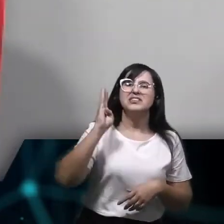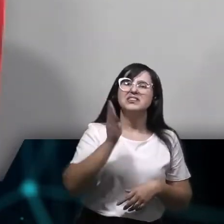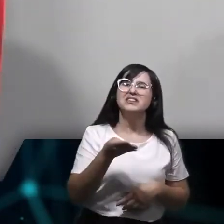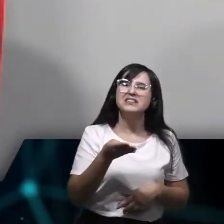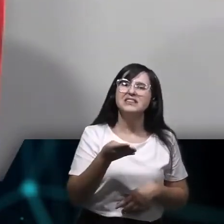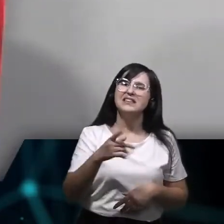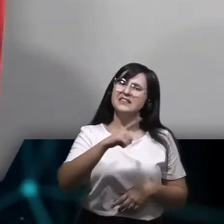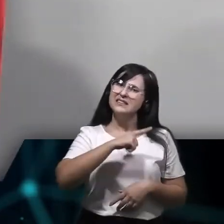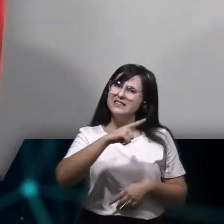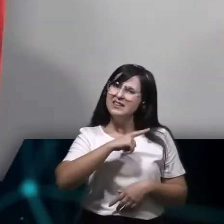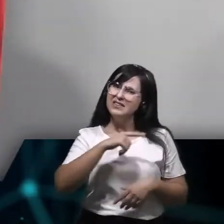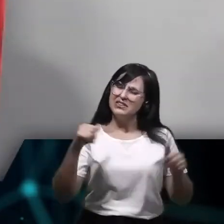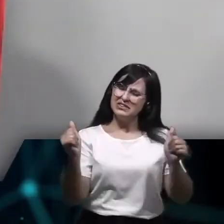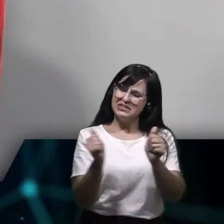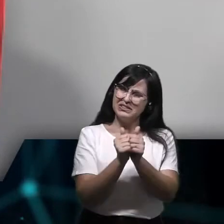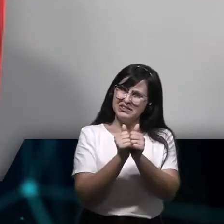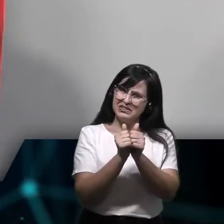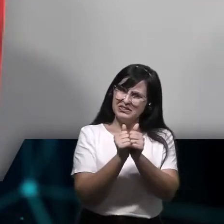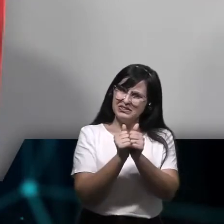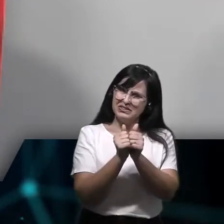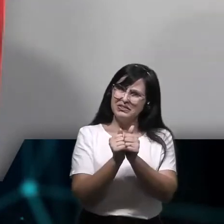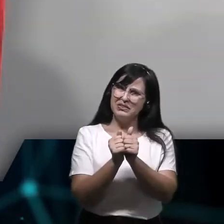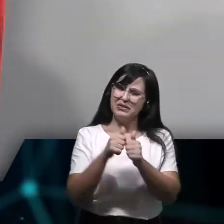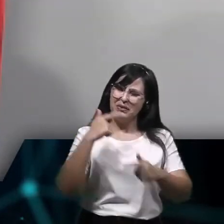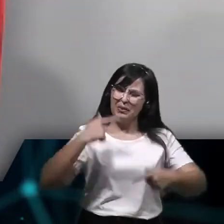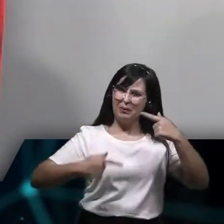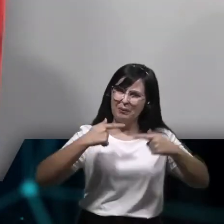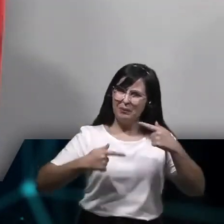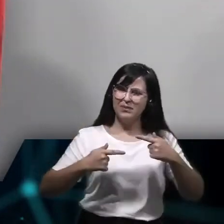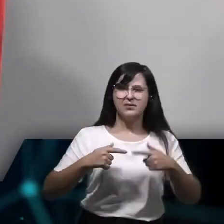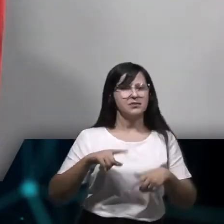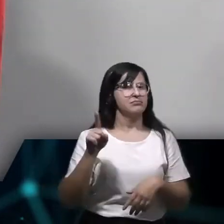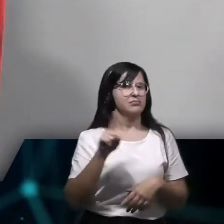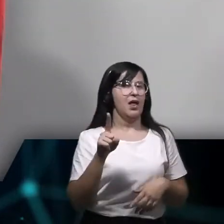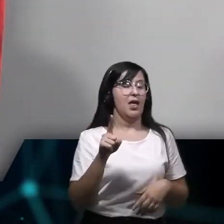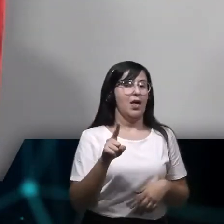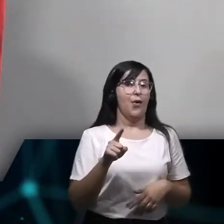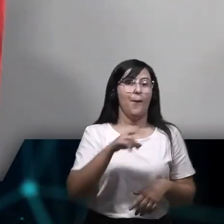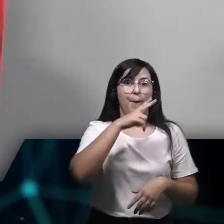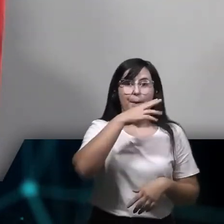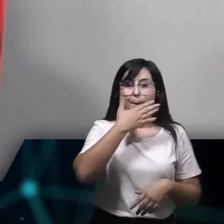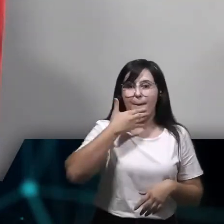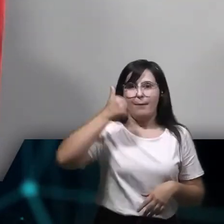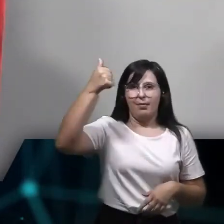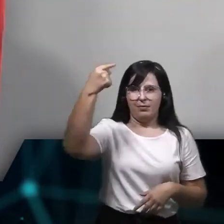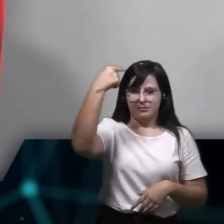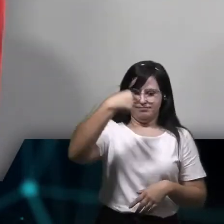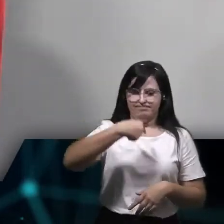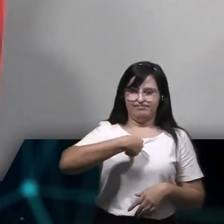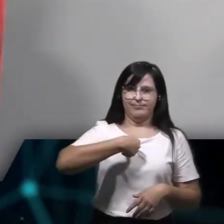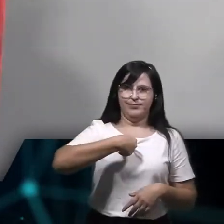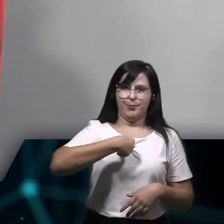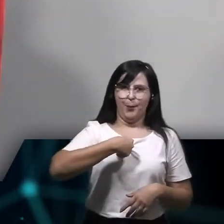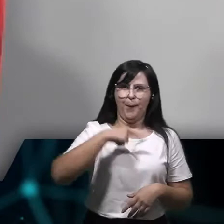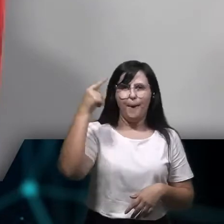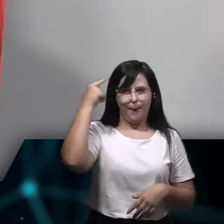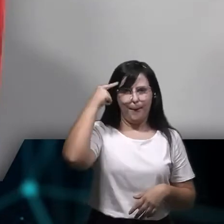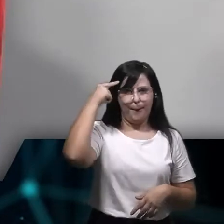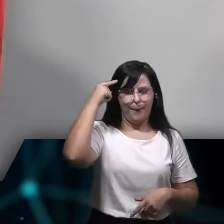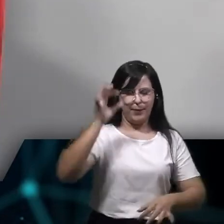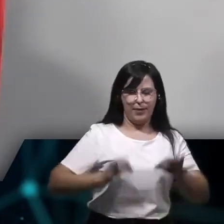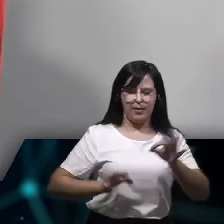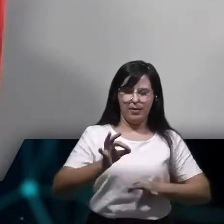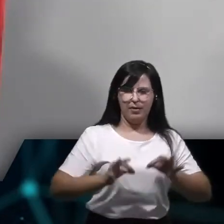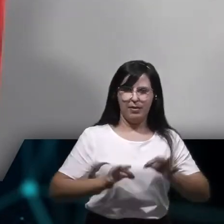quero é reafirmar para a população de Brejo de Amadeus, você que está indeciso ainda, que não tem seu voto definido, analisar as propostas,